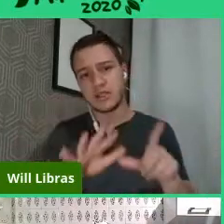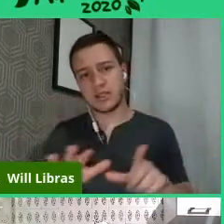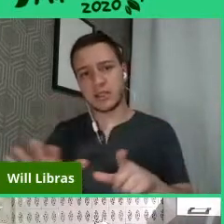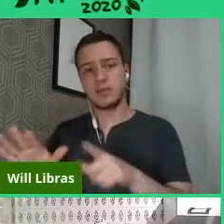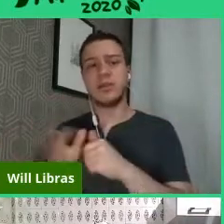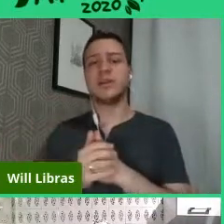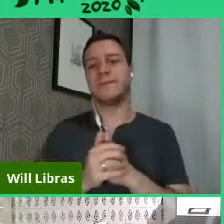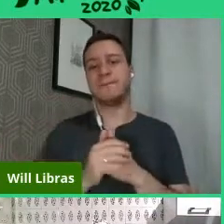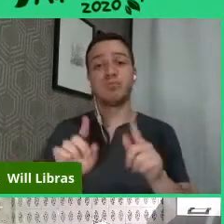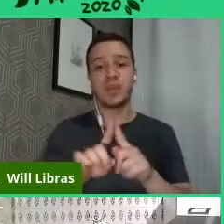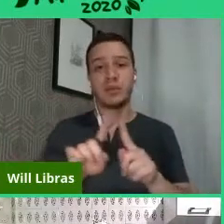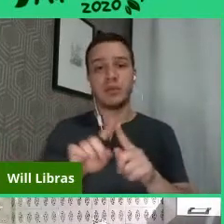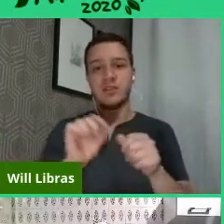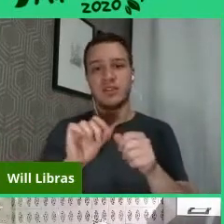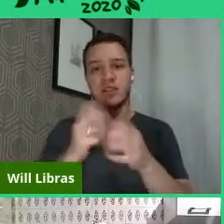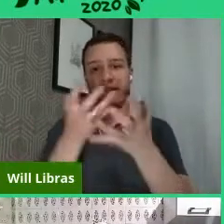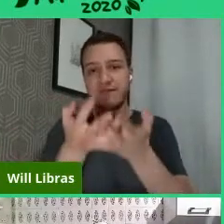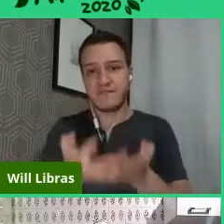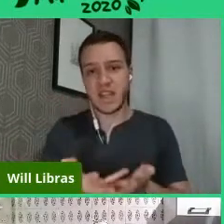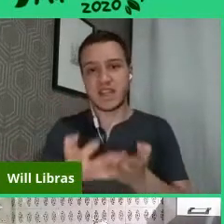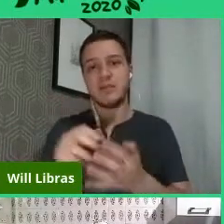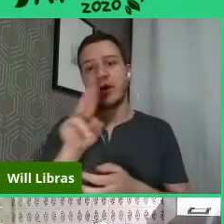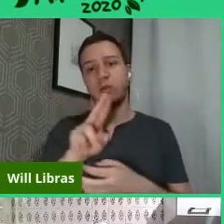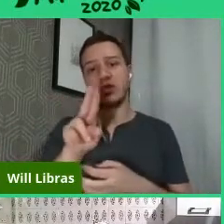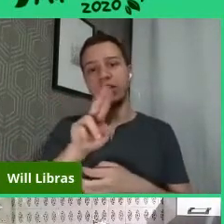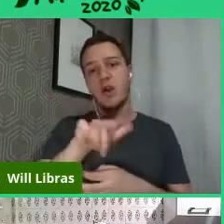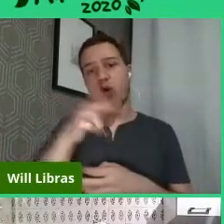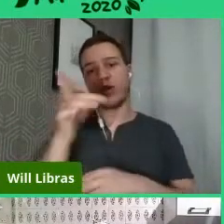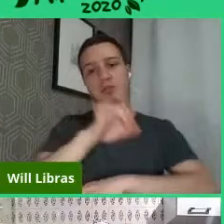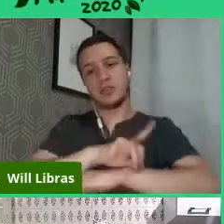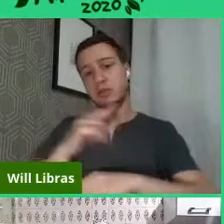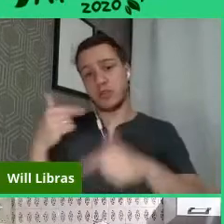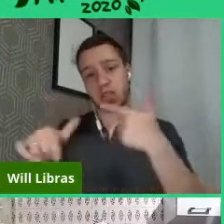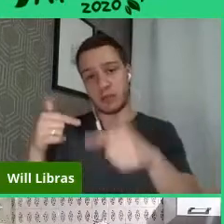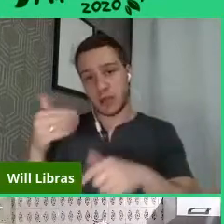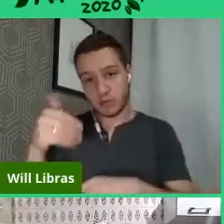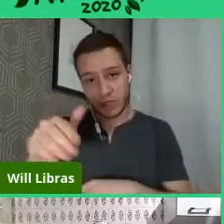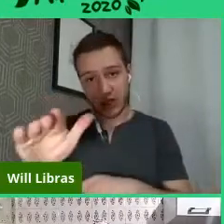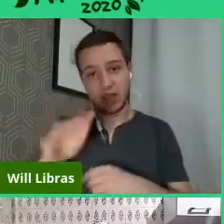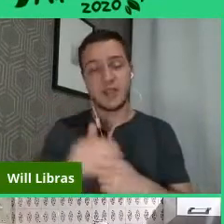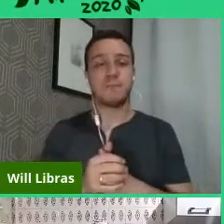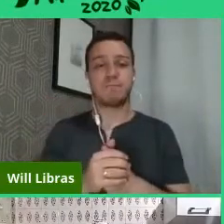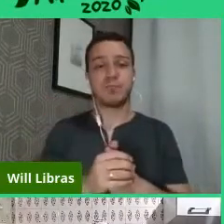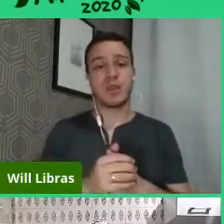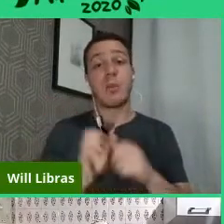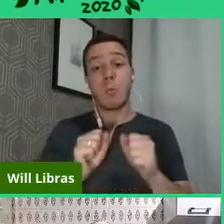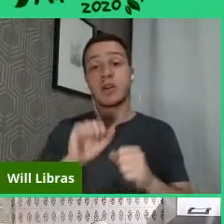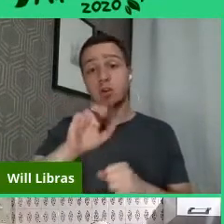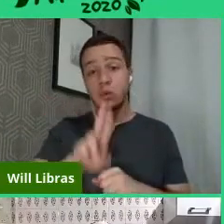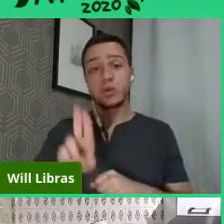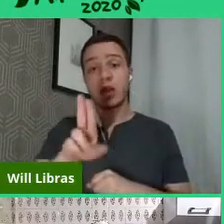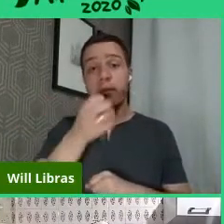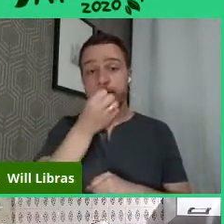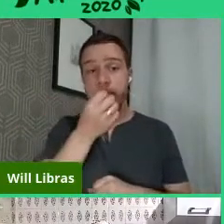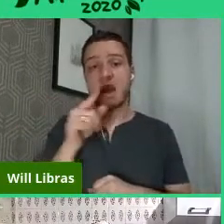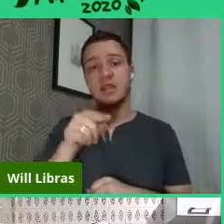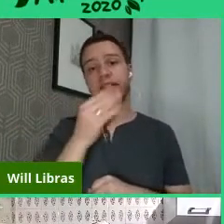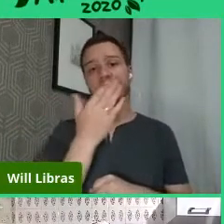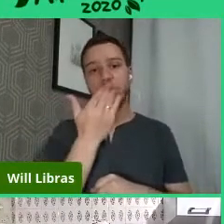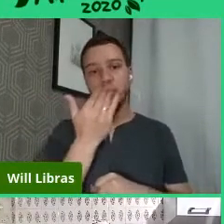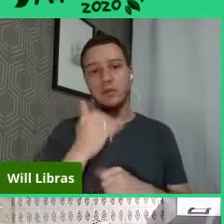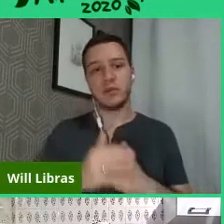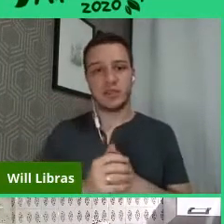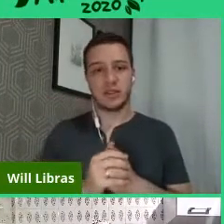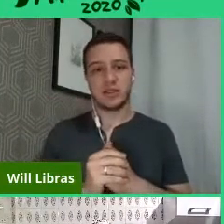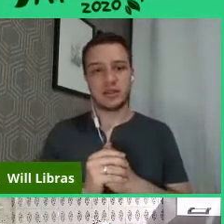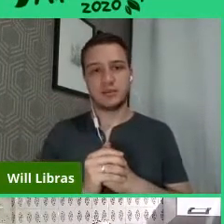outro dia para o serviço, né? Para estar utilizando melhor, então, esse alimento e para facilitar a vida